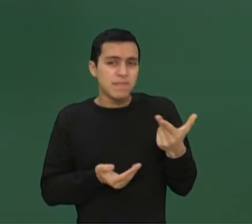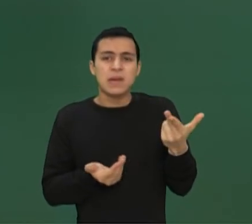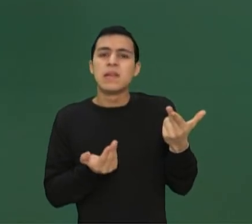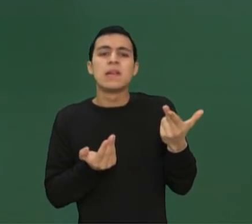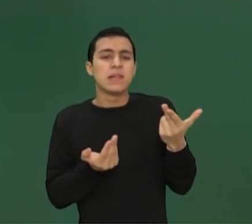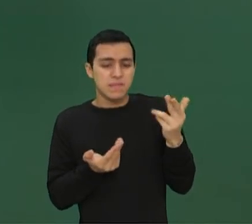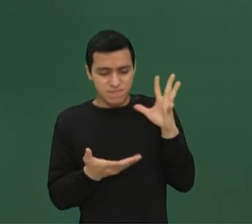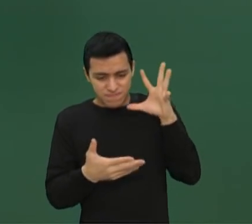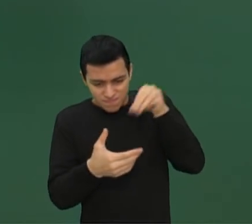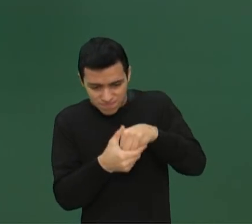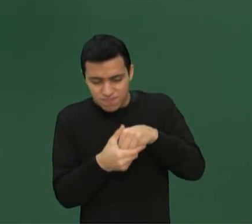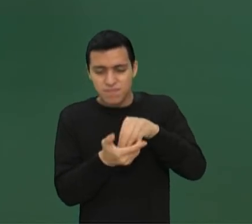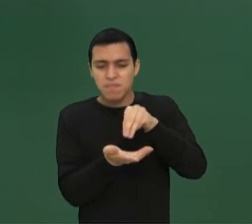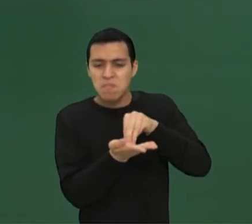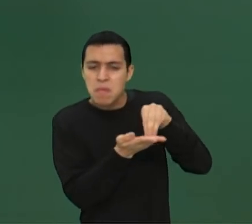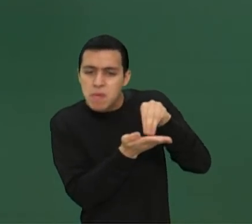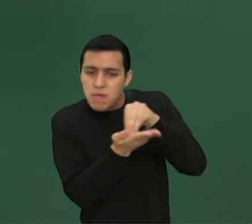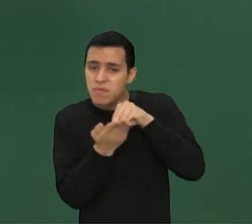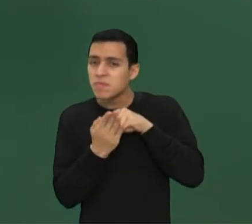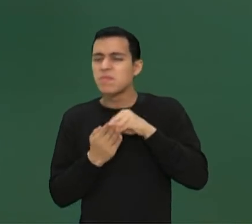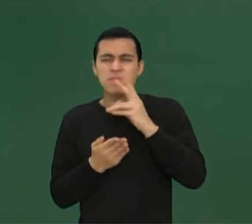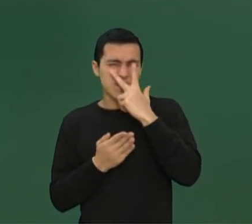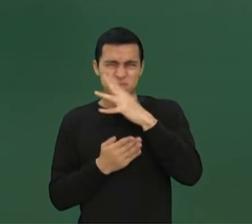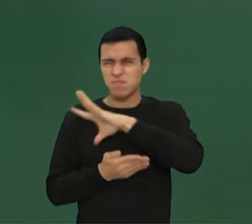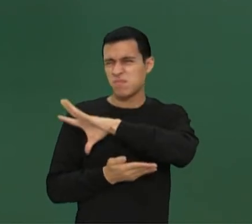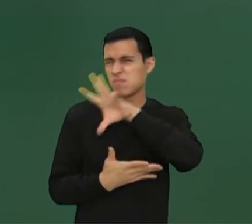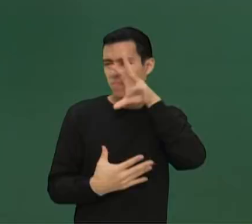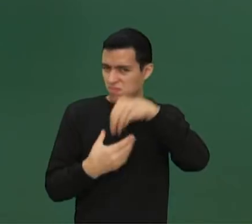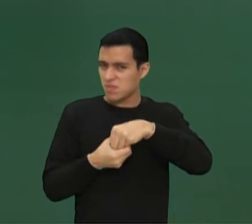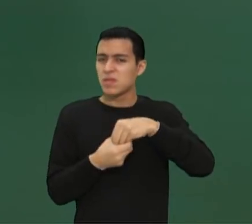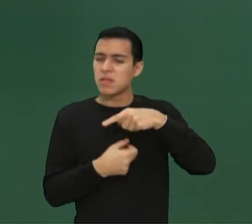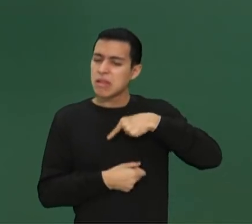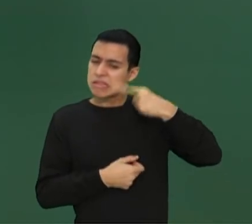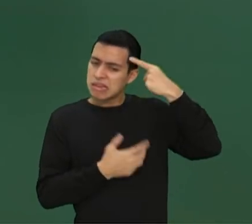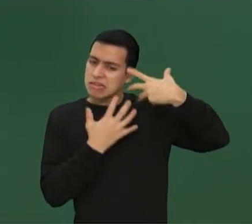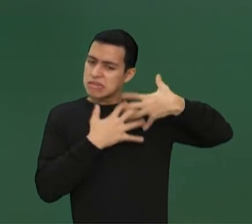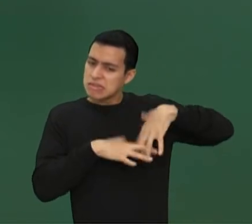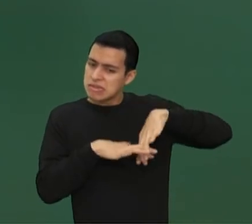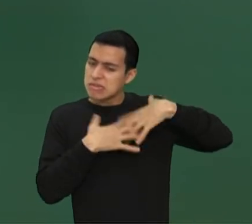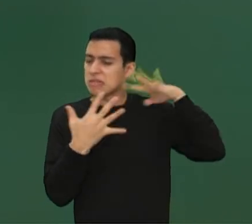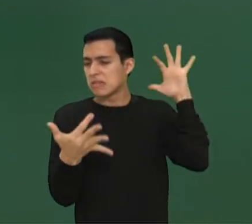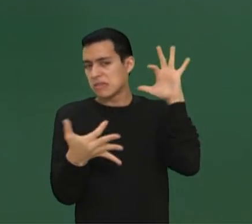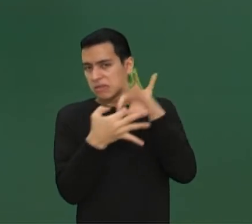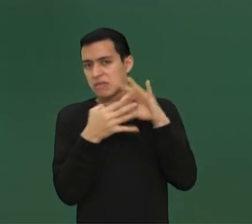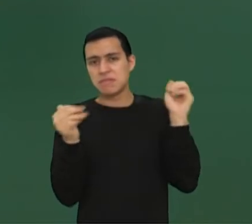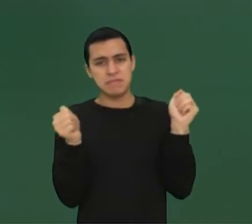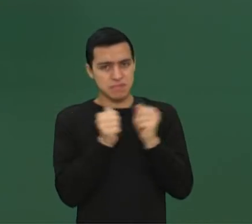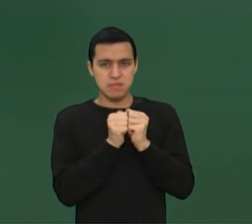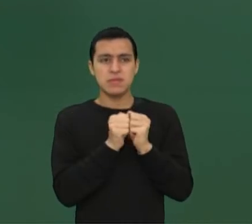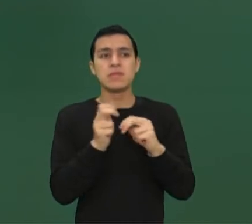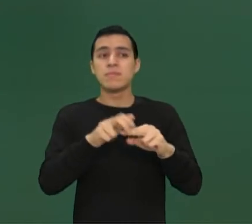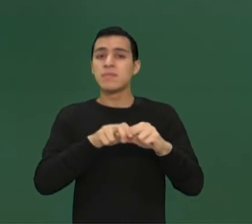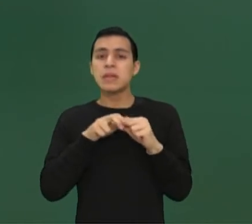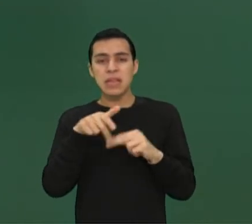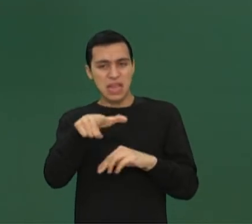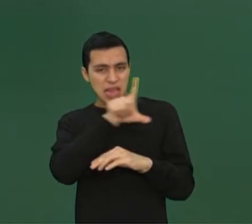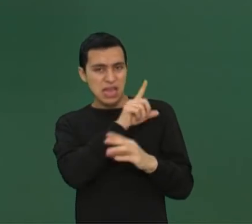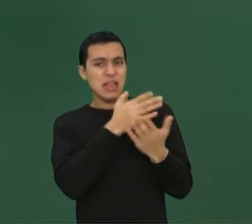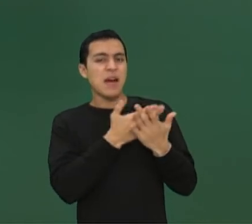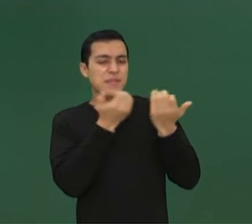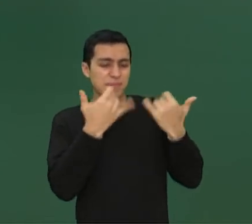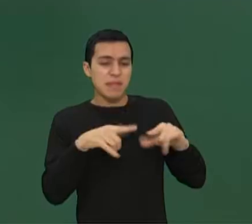vivo nos jogos de tabuleiro. Praticamente em todos, né? Todos aí, 100% a gente vai precisar desse... Por isso que eu grifei na última aula,